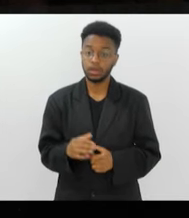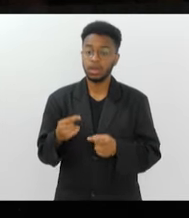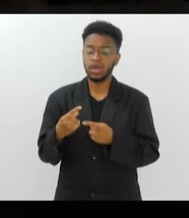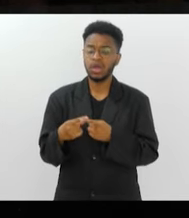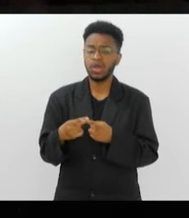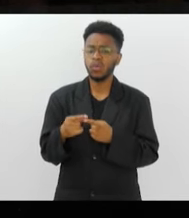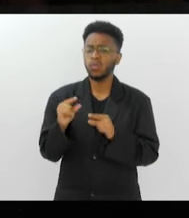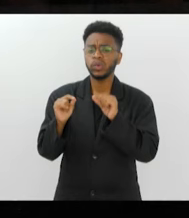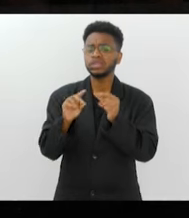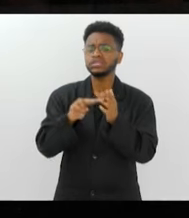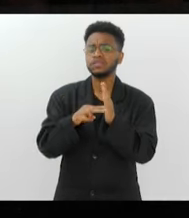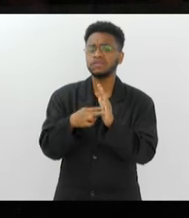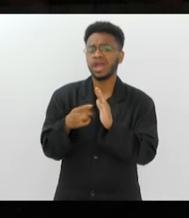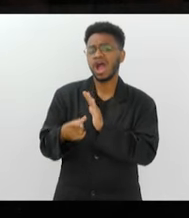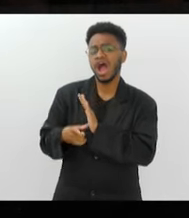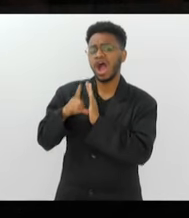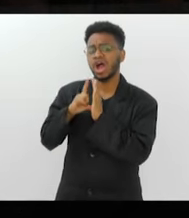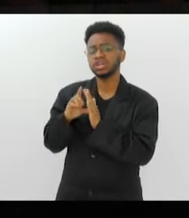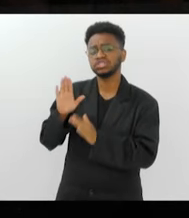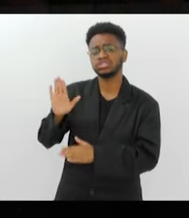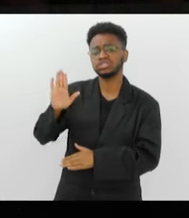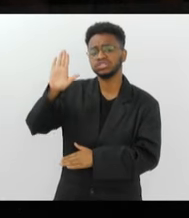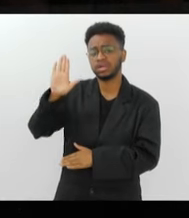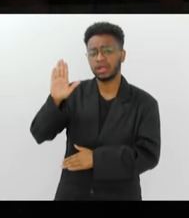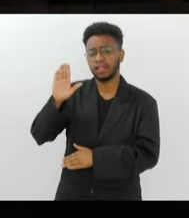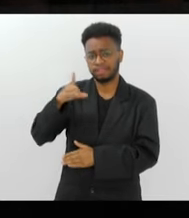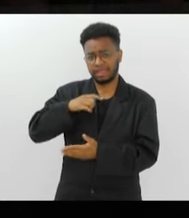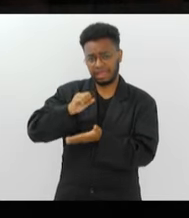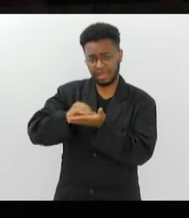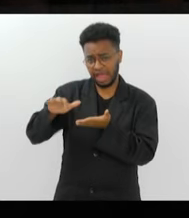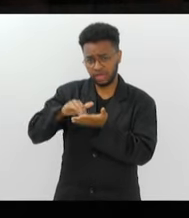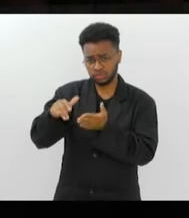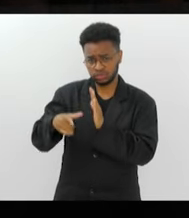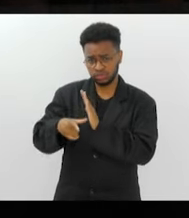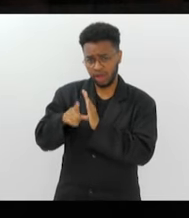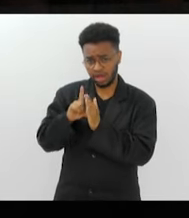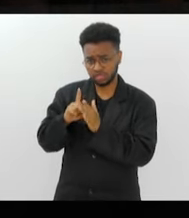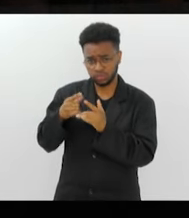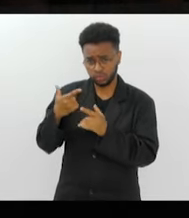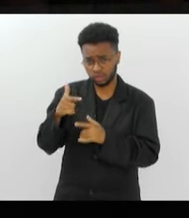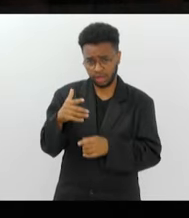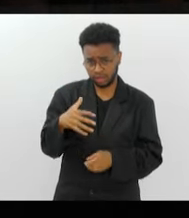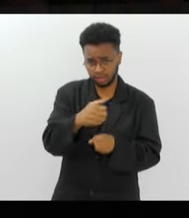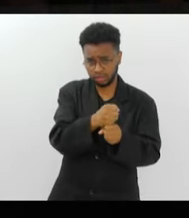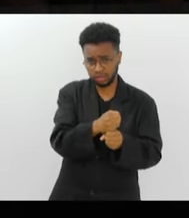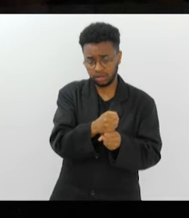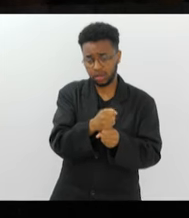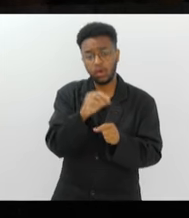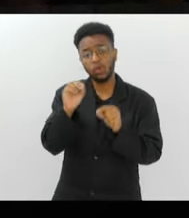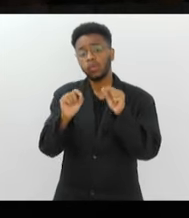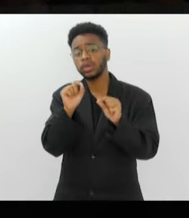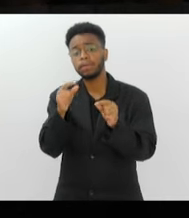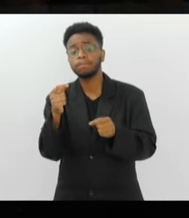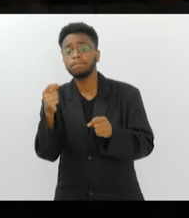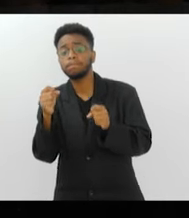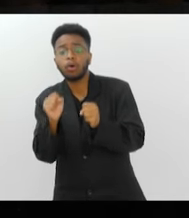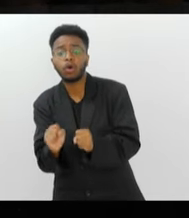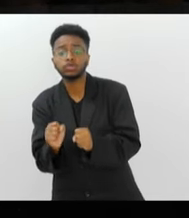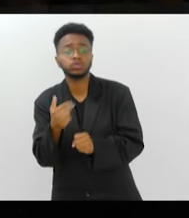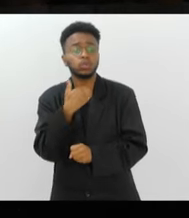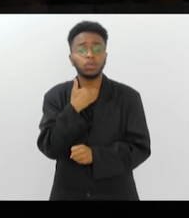é pré-campanha? É você faz gasto que não é contabilizado? O que você pode ou você não pode